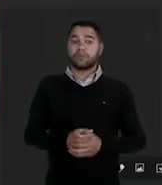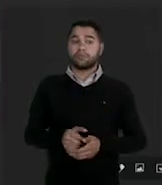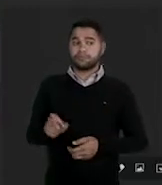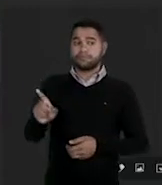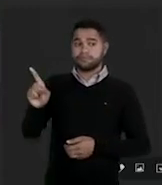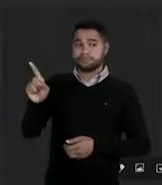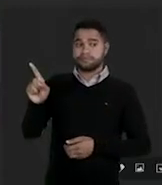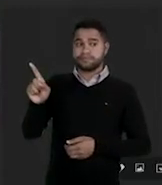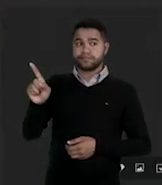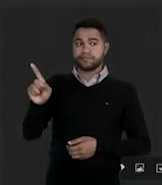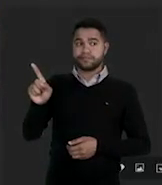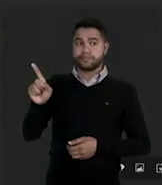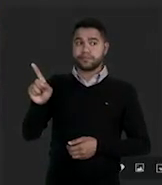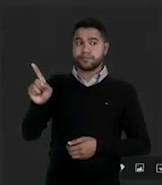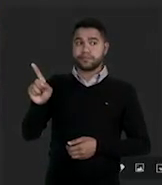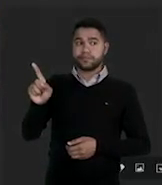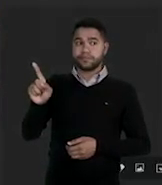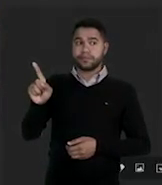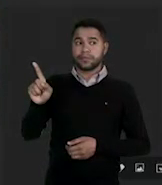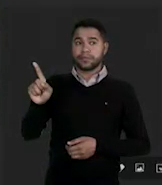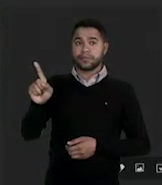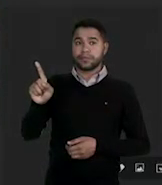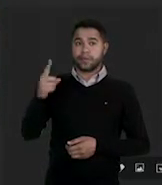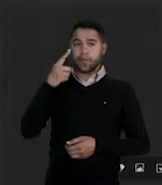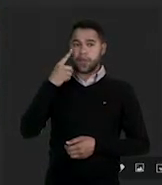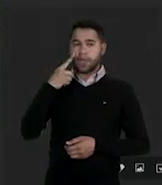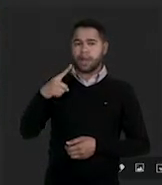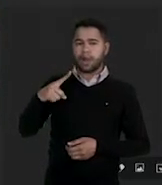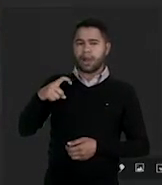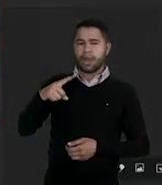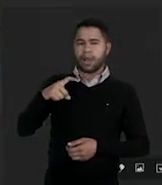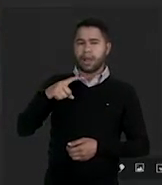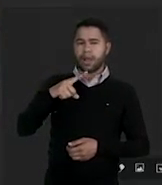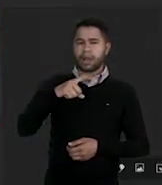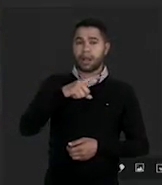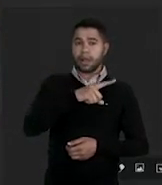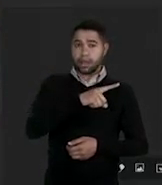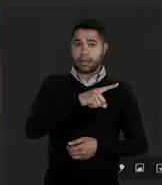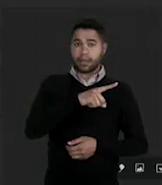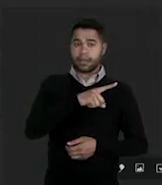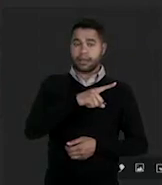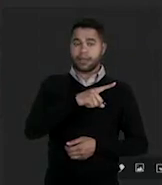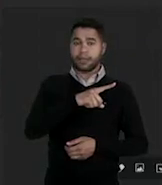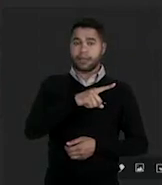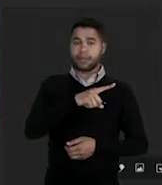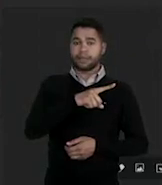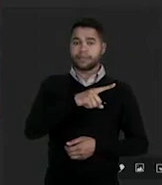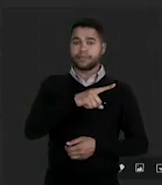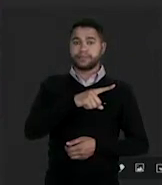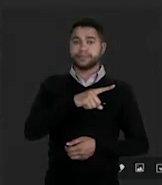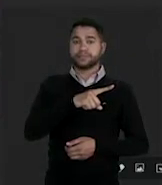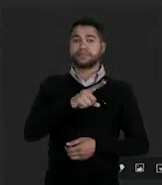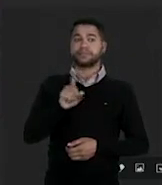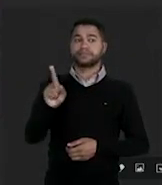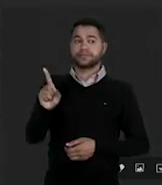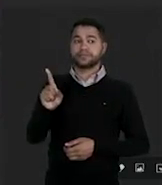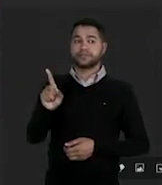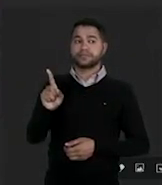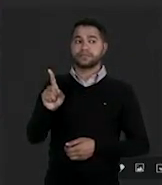essas aqui, que tem esse formato, tá? E essa cauda, que na verdade é um flagelo, a gente tem